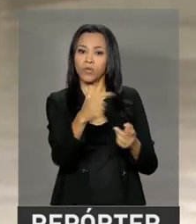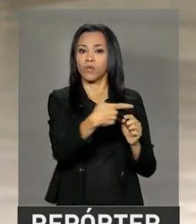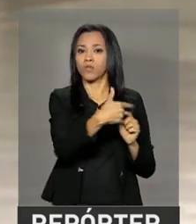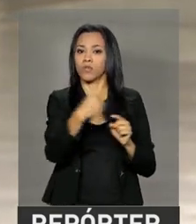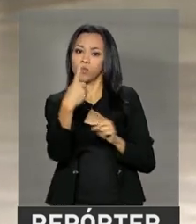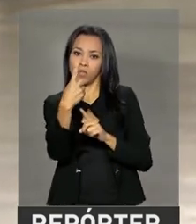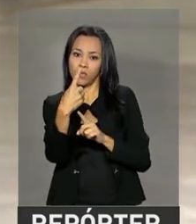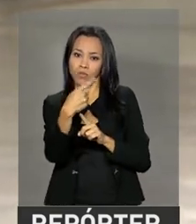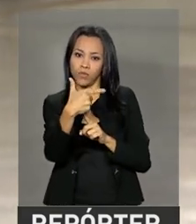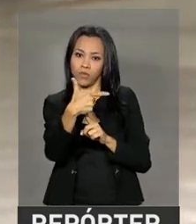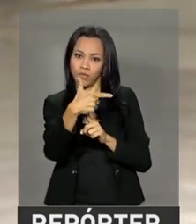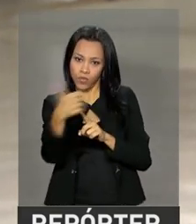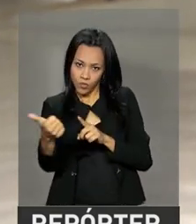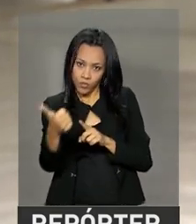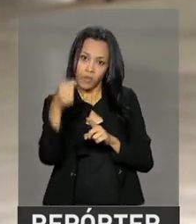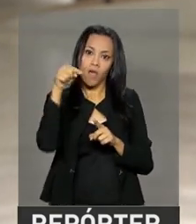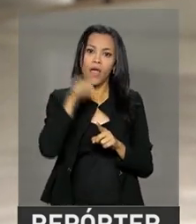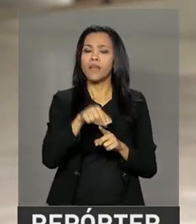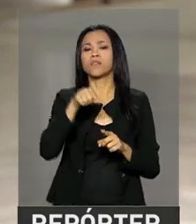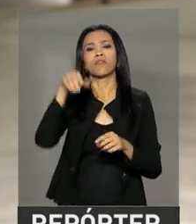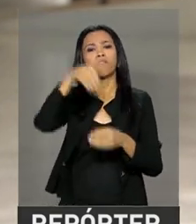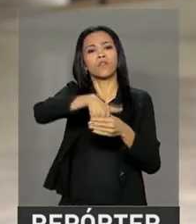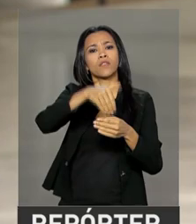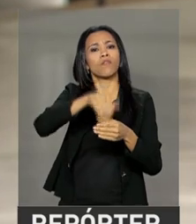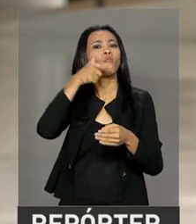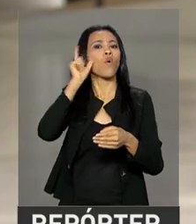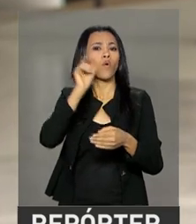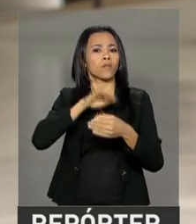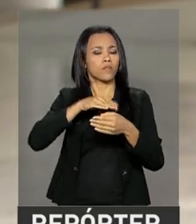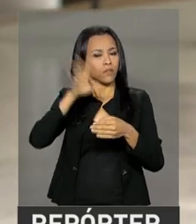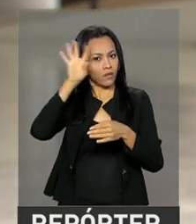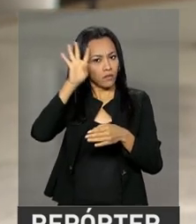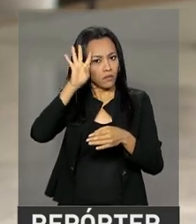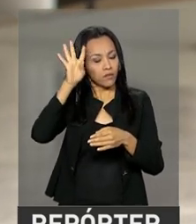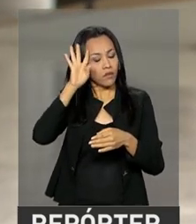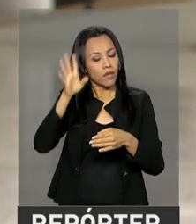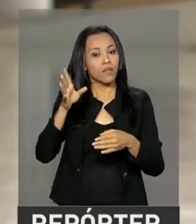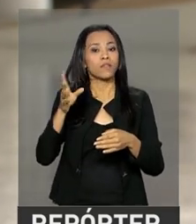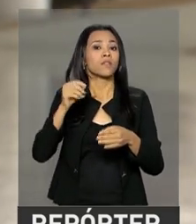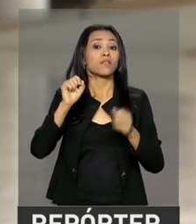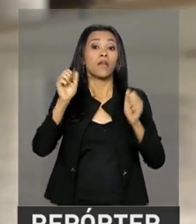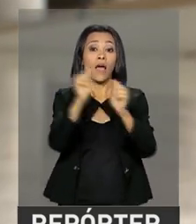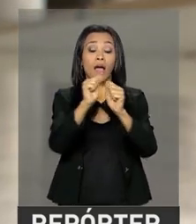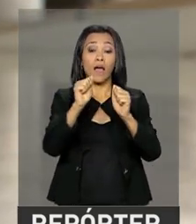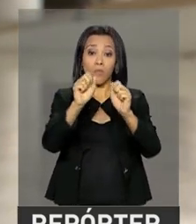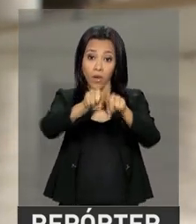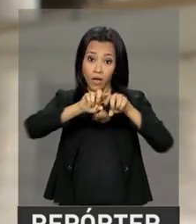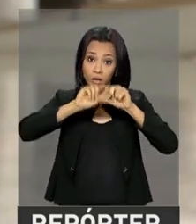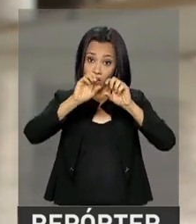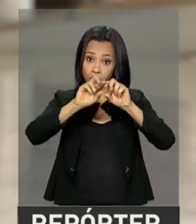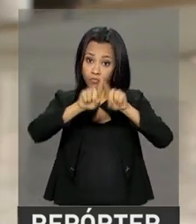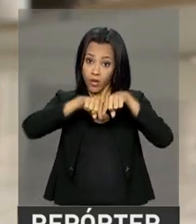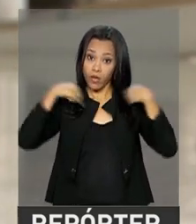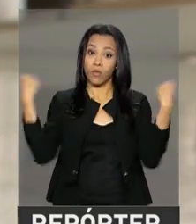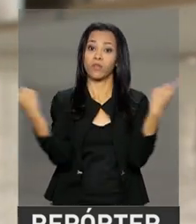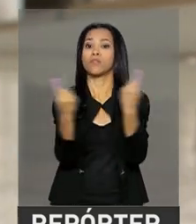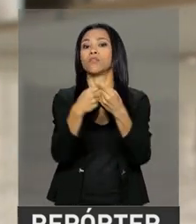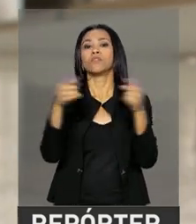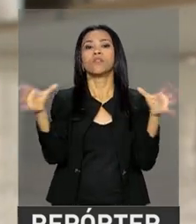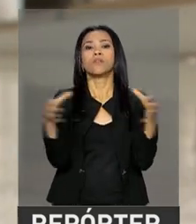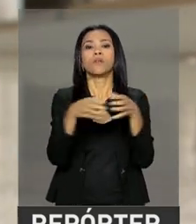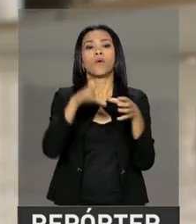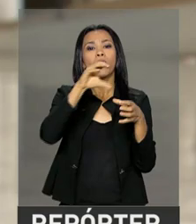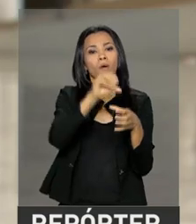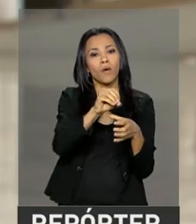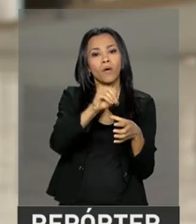2021 essas eleições elas foram realizadas ontem quarta-feira durante a assembleia geral da organização dos Estados americanos a